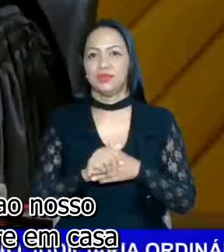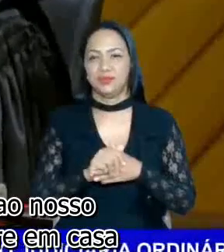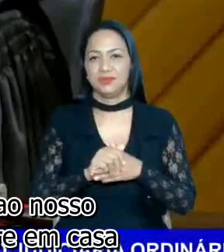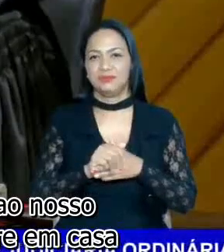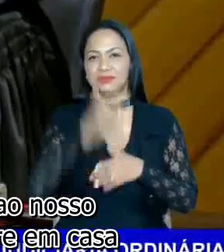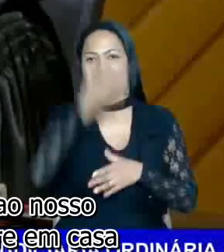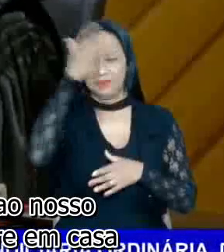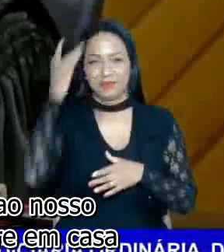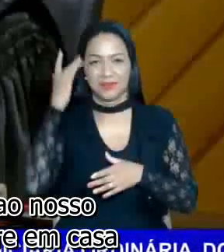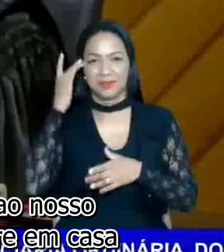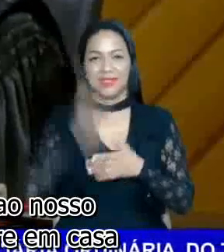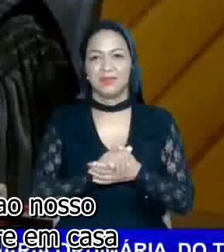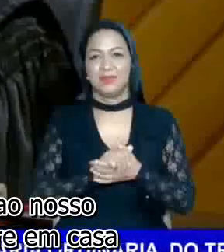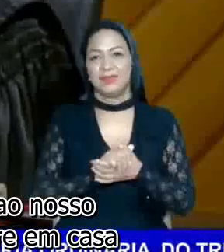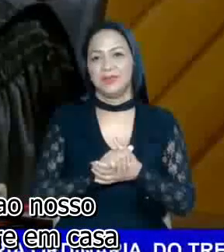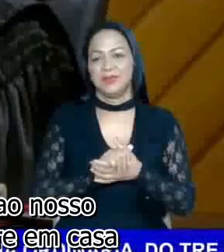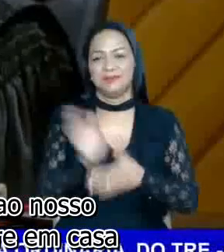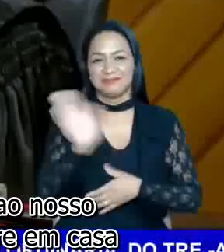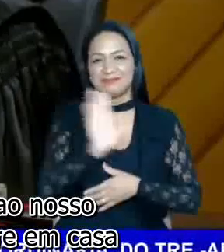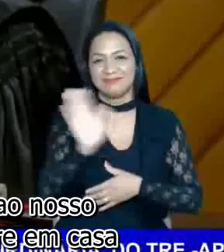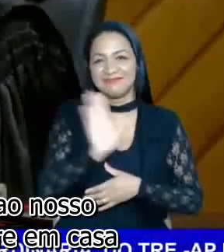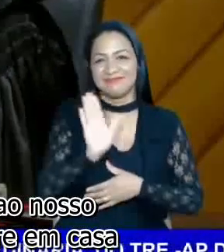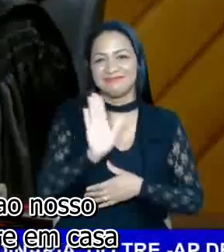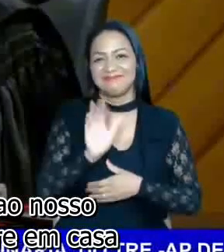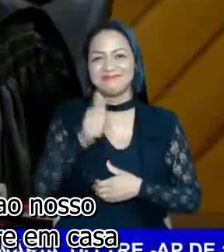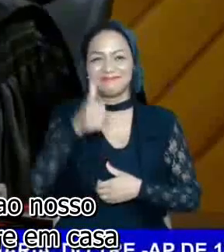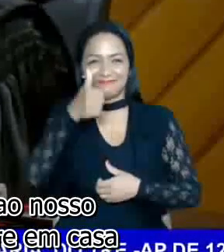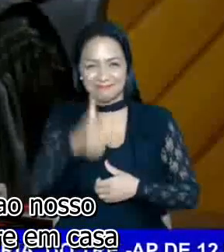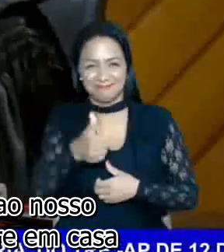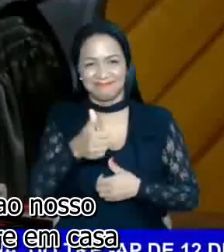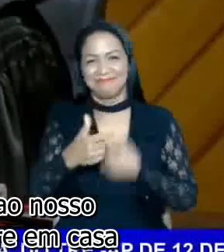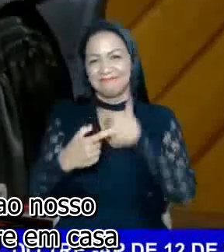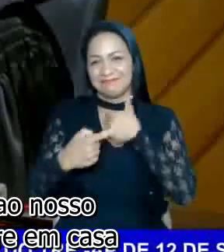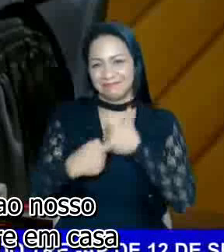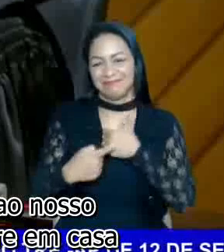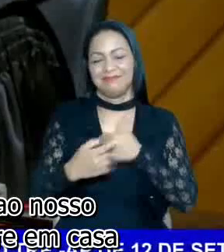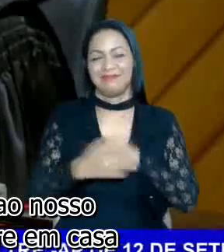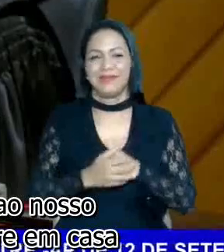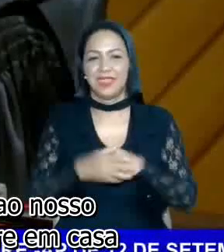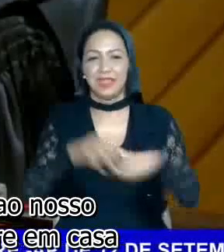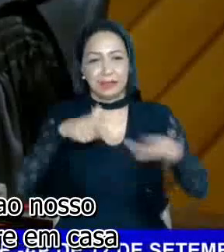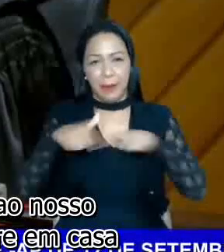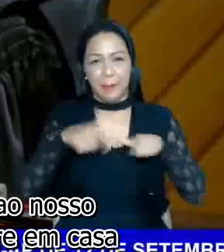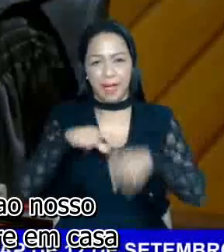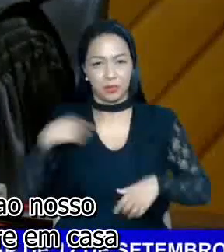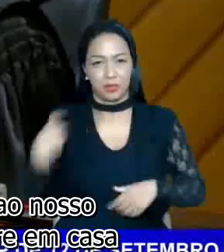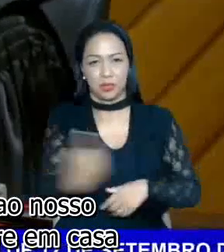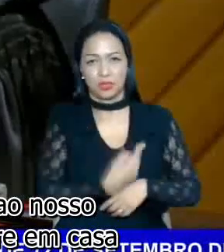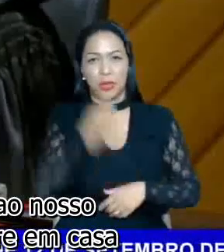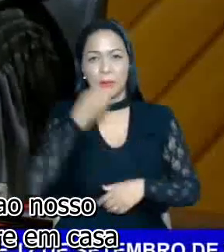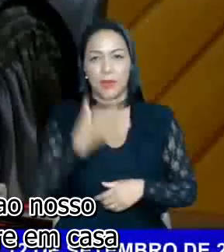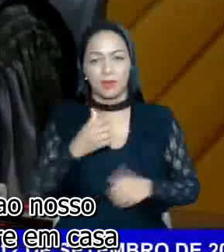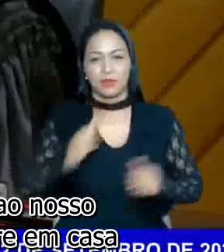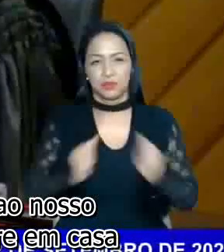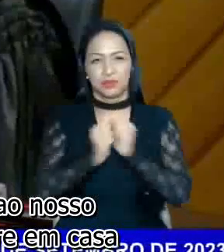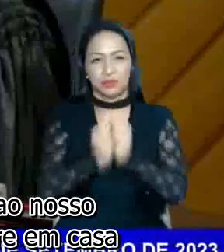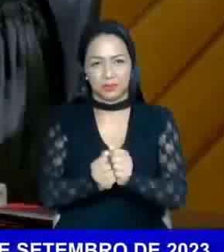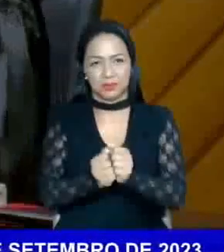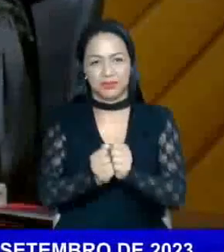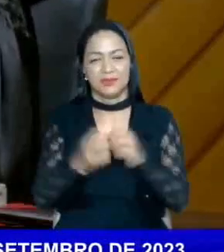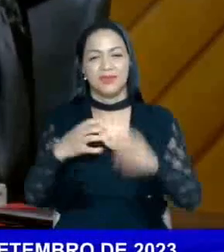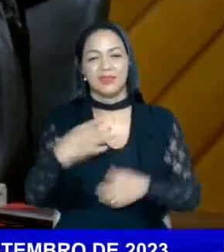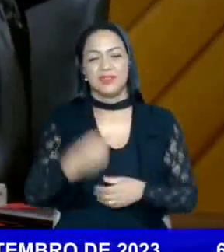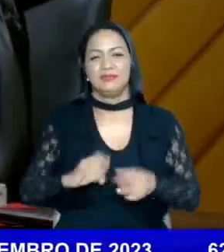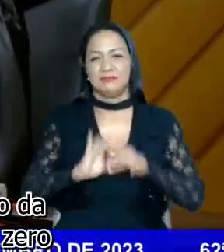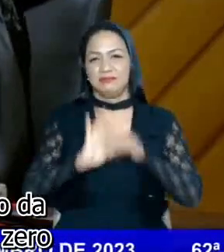Na tela, o acenaram desembargador aquele João Lages. sendo positivo, né, em relação ao nosso trabalho. É muito bom tê-los conosco. Sintam-se sempre em